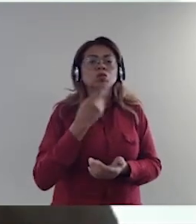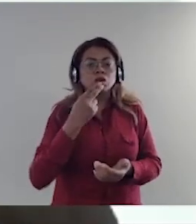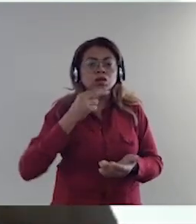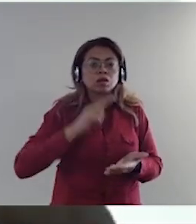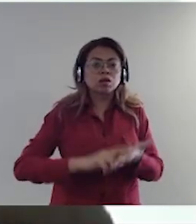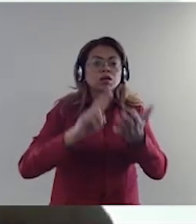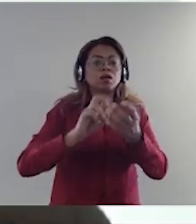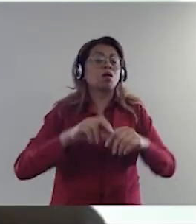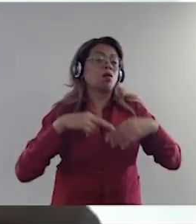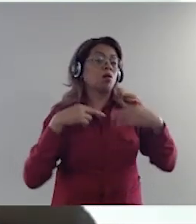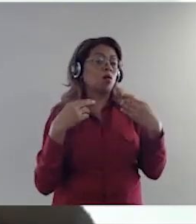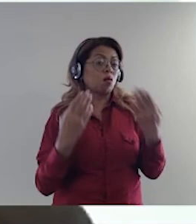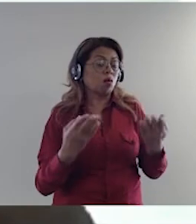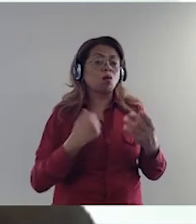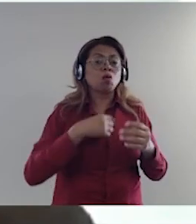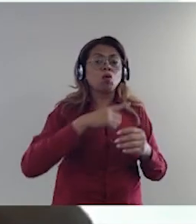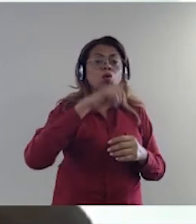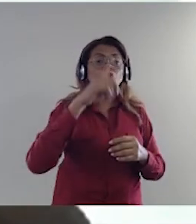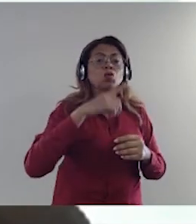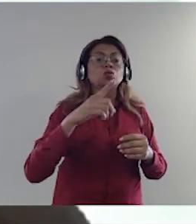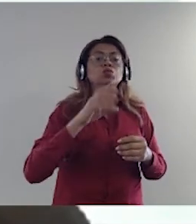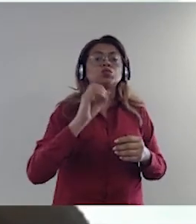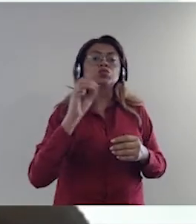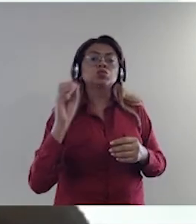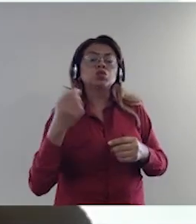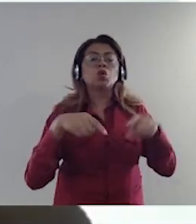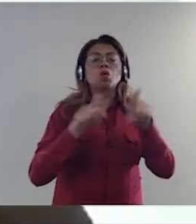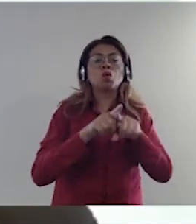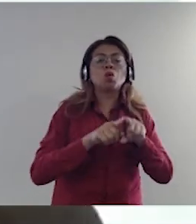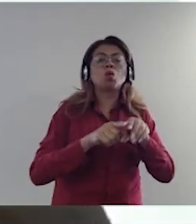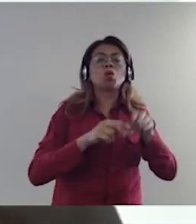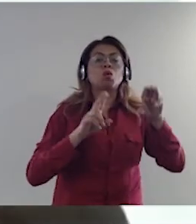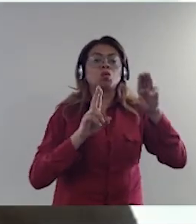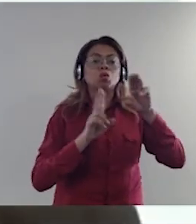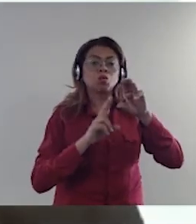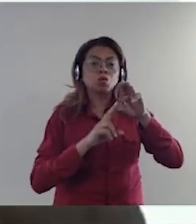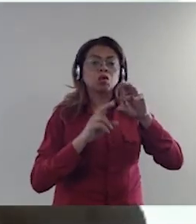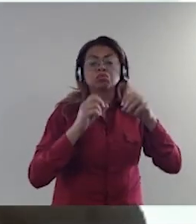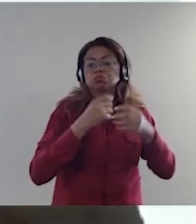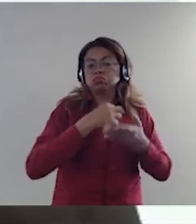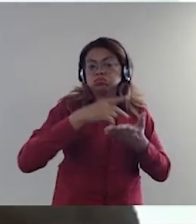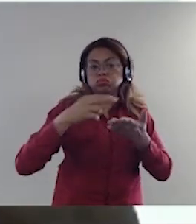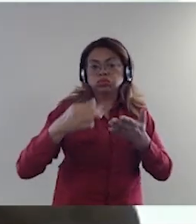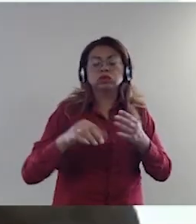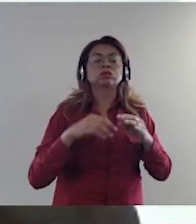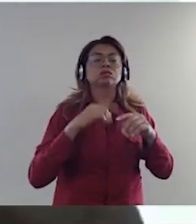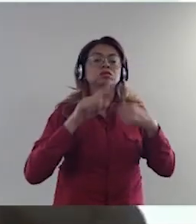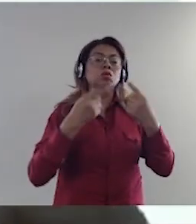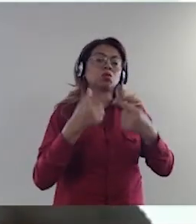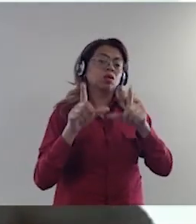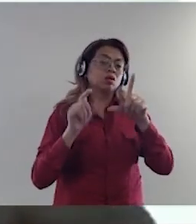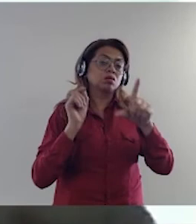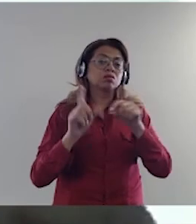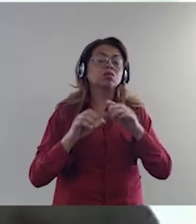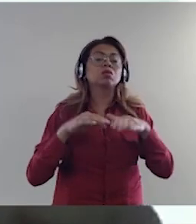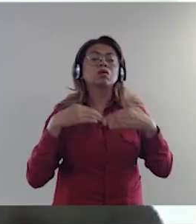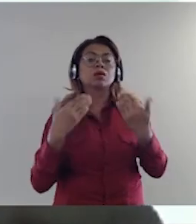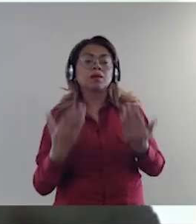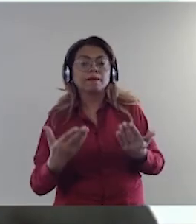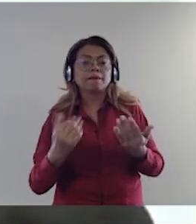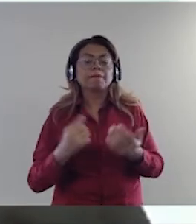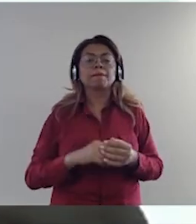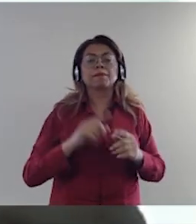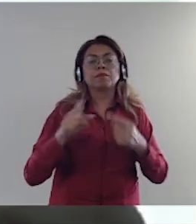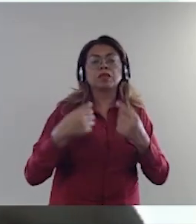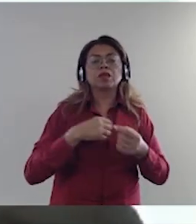de videoconferência, como o Zoom, ou como o Google Meet, ou até mesmo adotar a praxe, né,